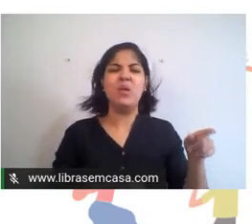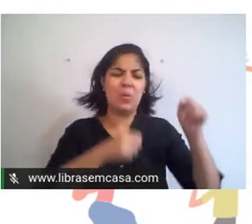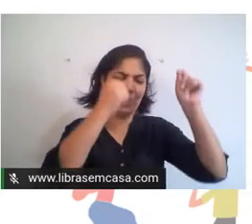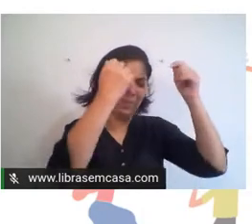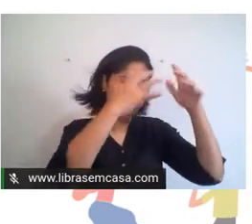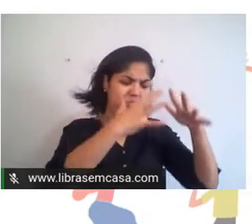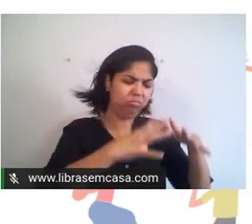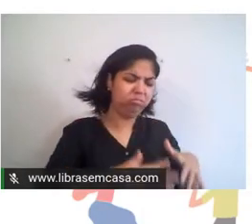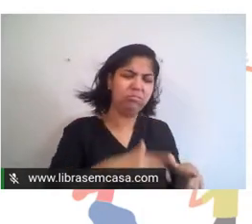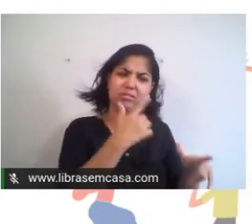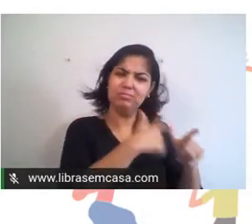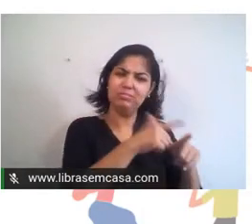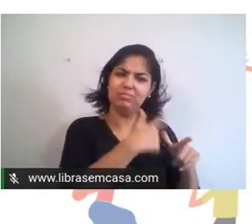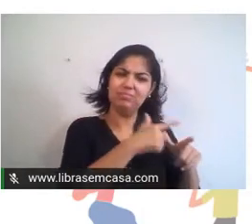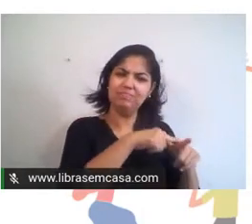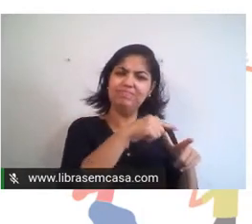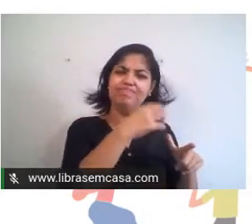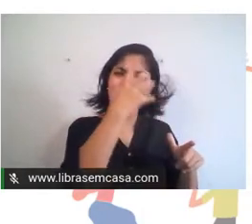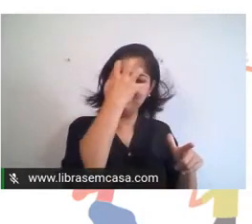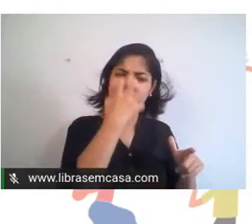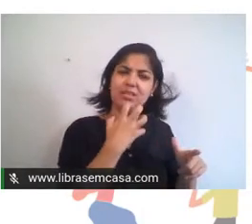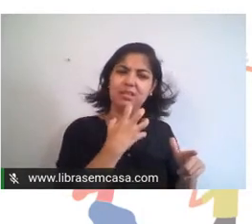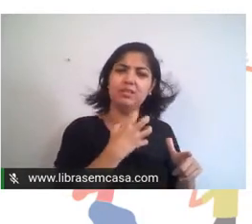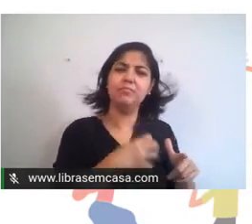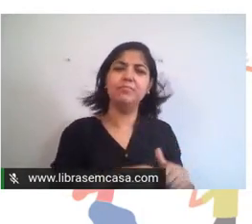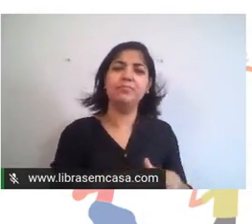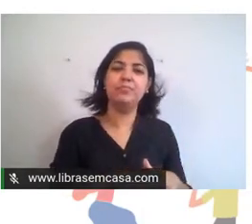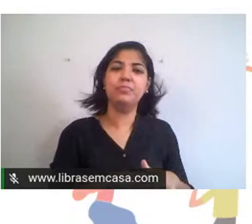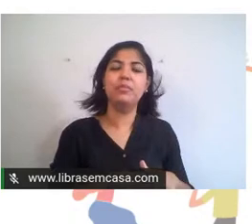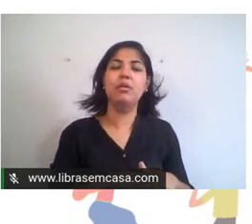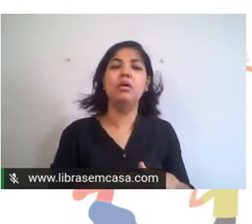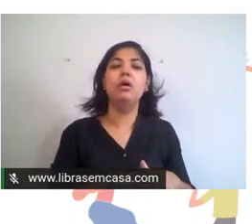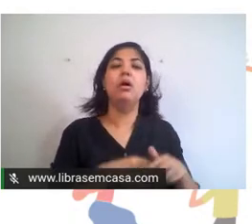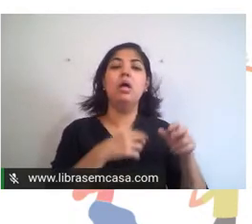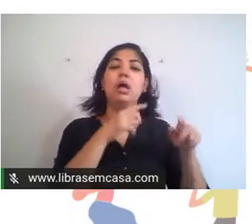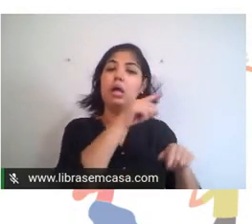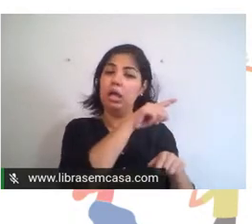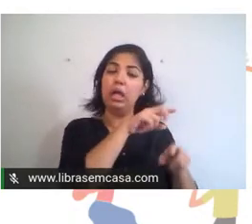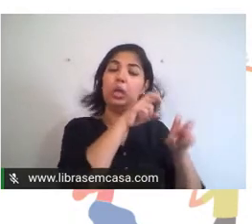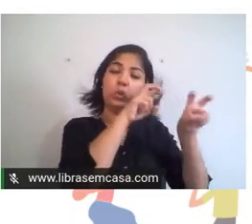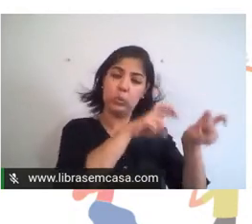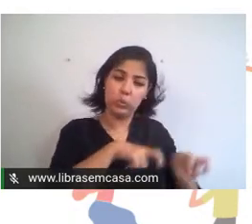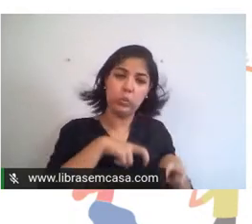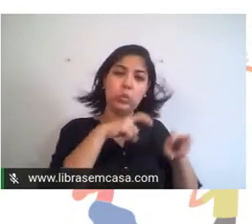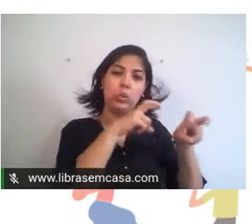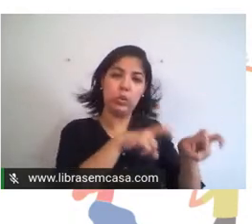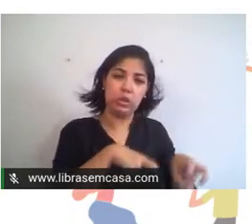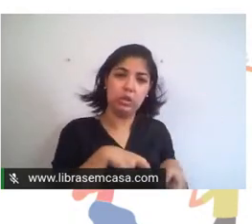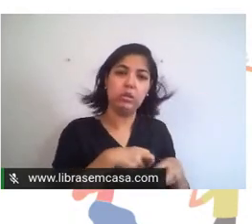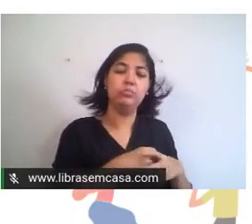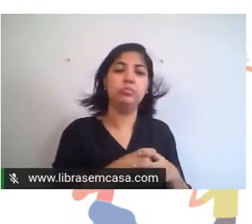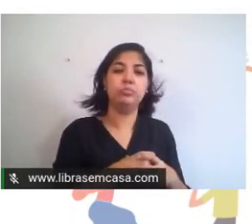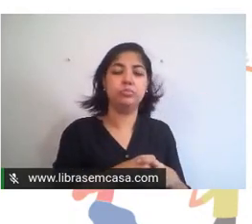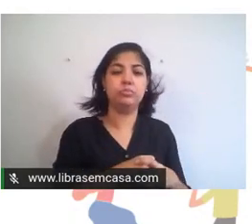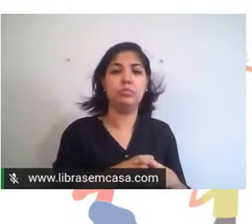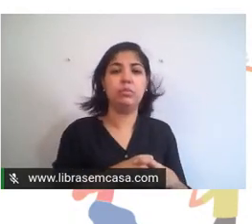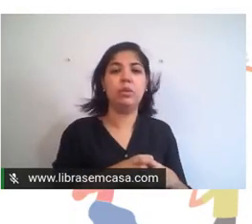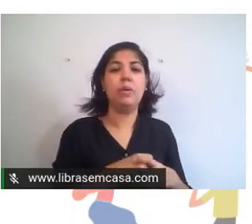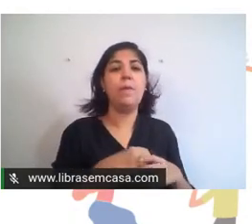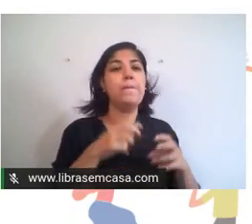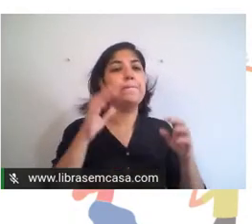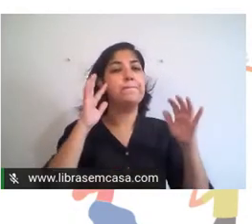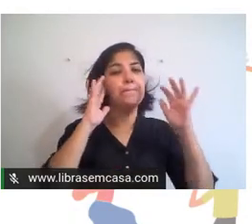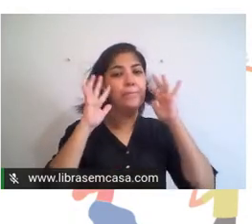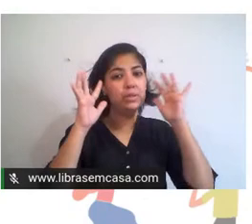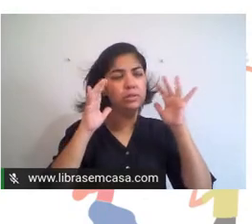em relação à situação urbano-rural, ela está mais no campo, em situação, pensando nos